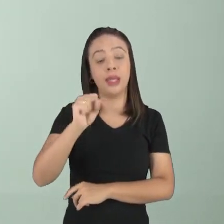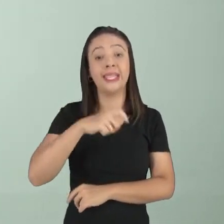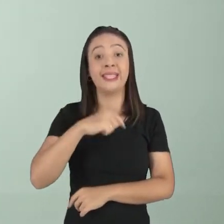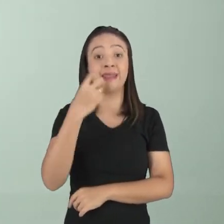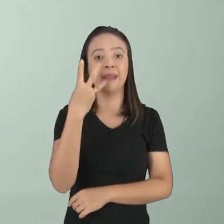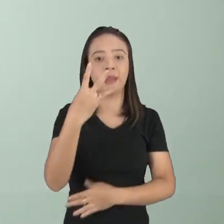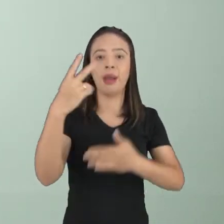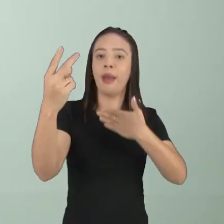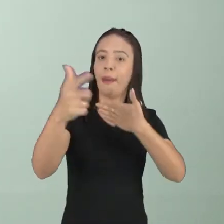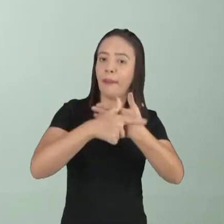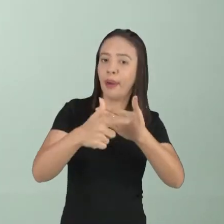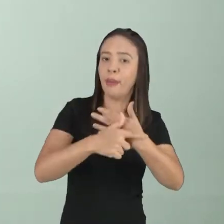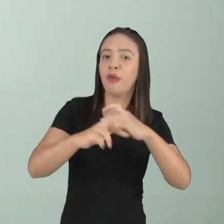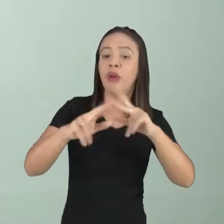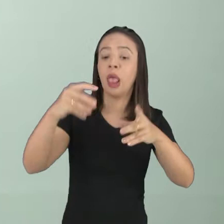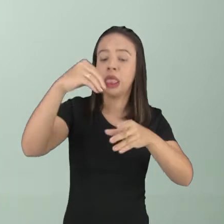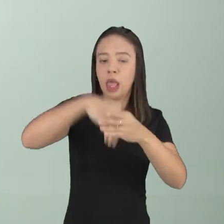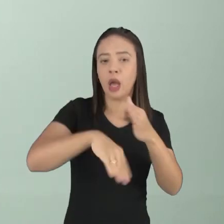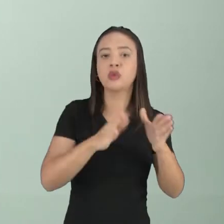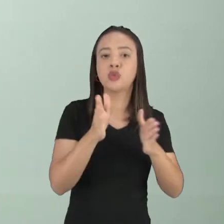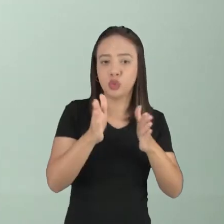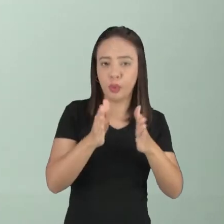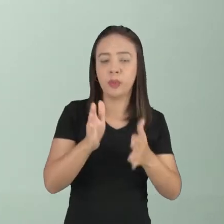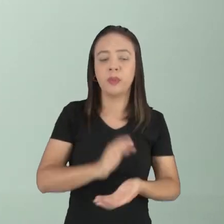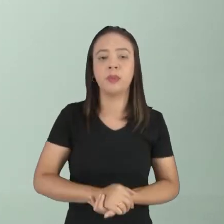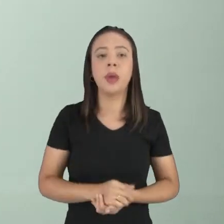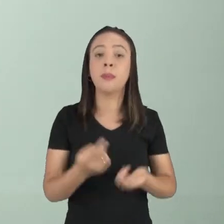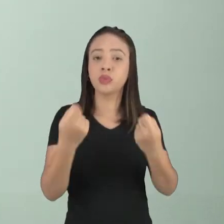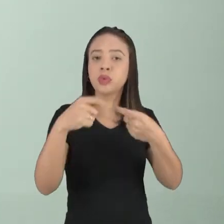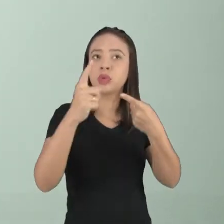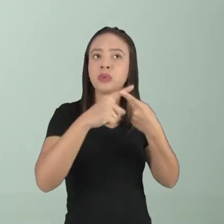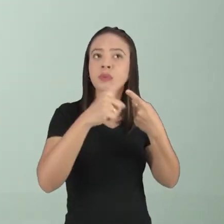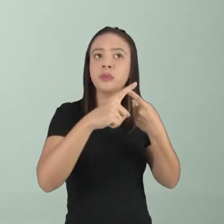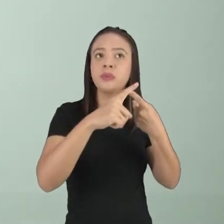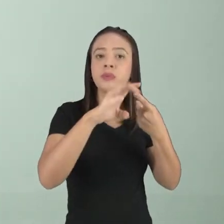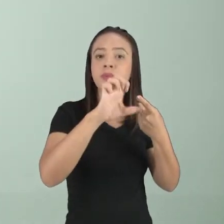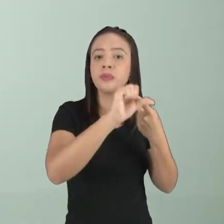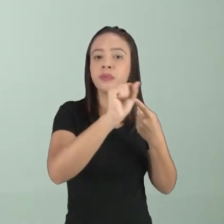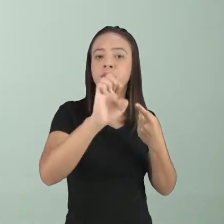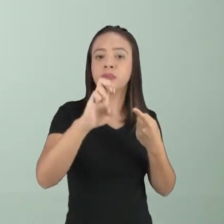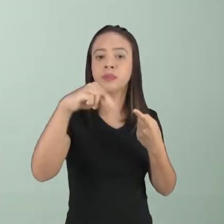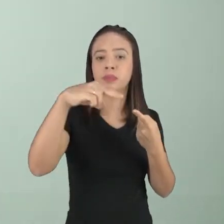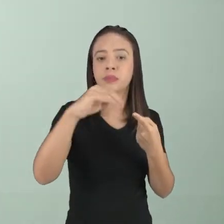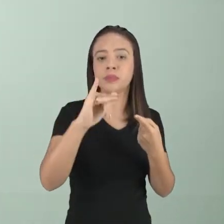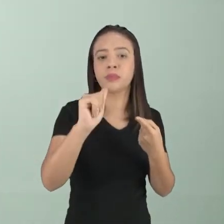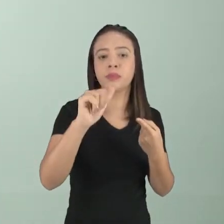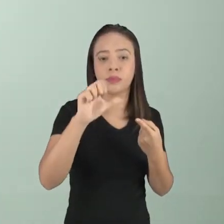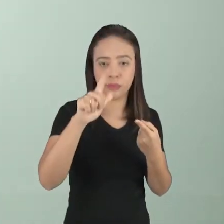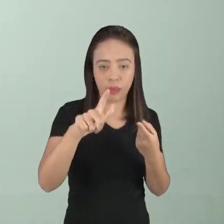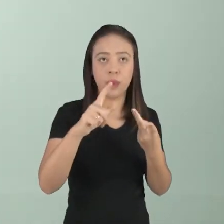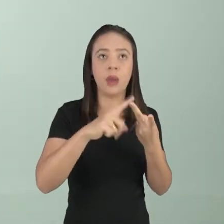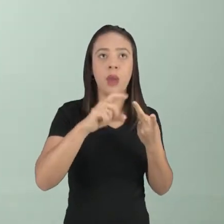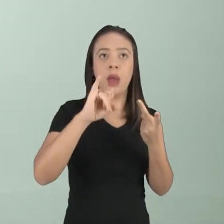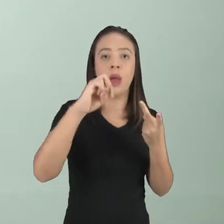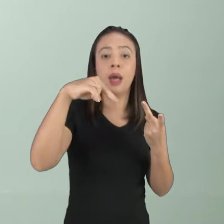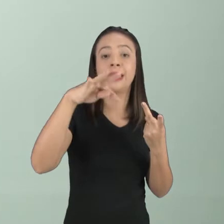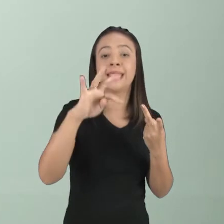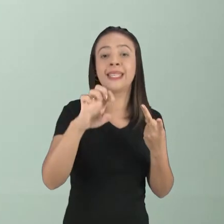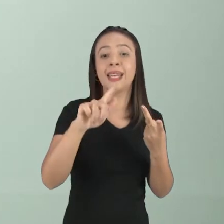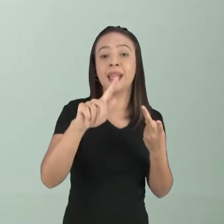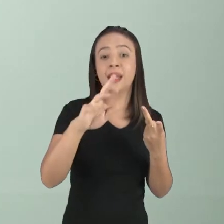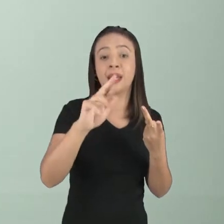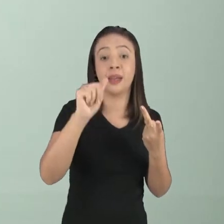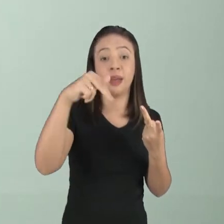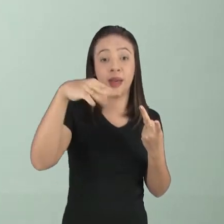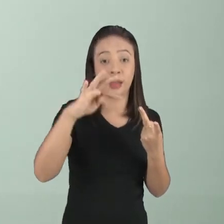elas exercem dentro desse período, tá? Ela pode ser essencial, ela pode ser integrante ou ela pode